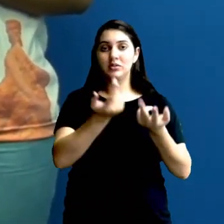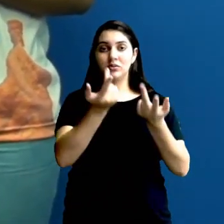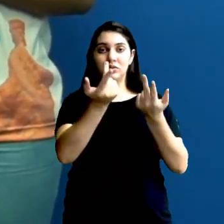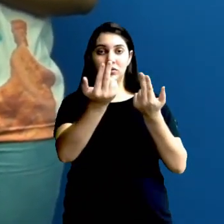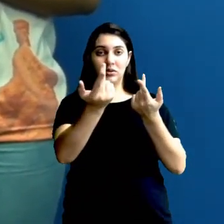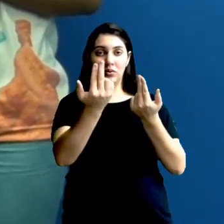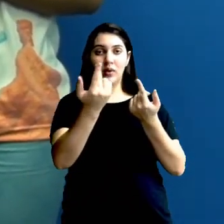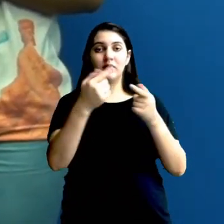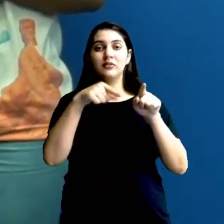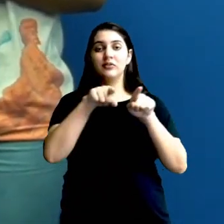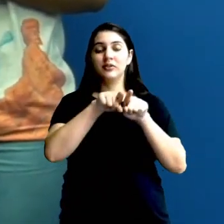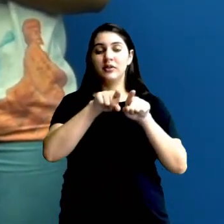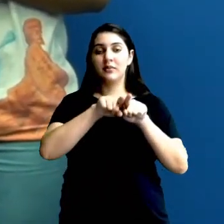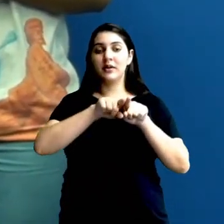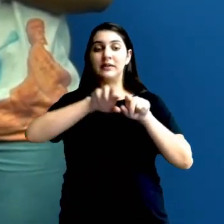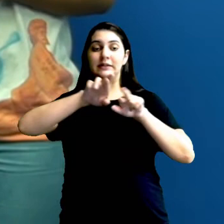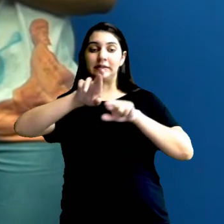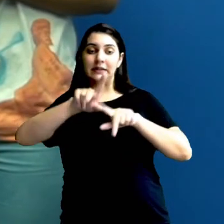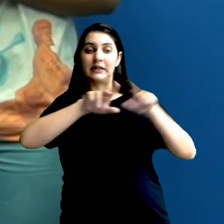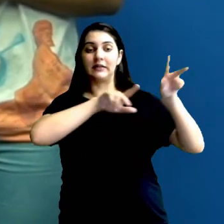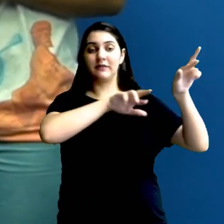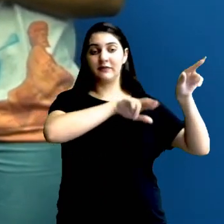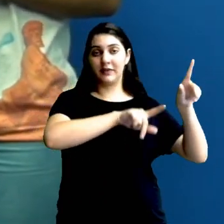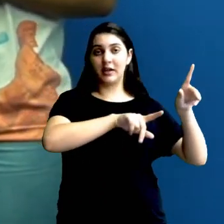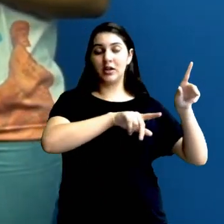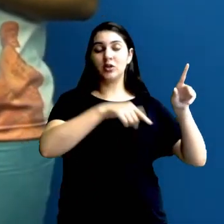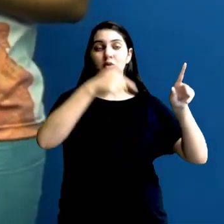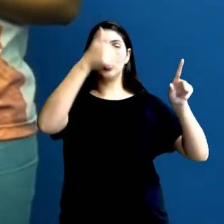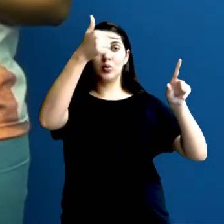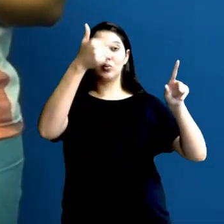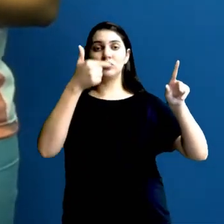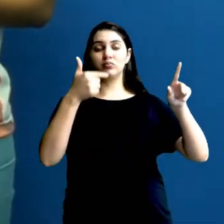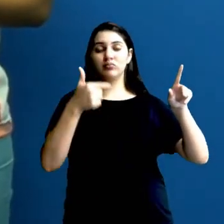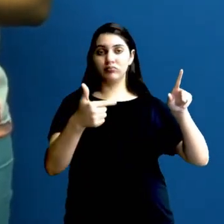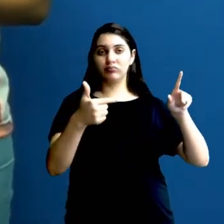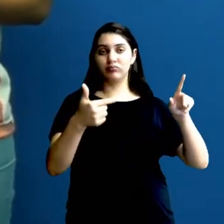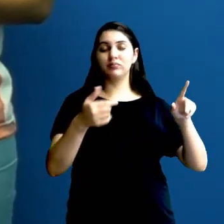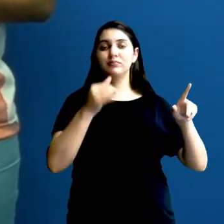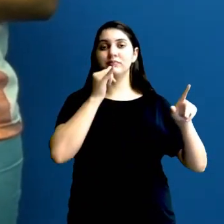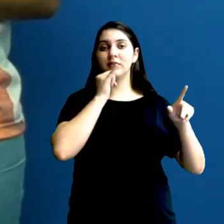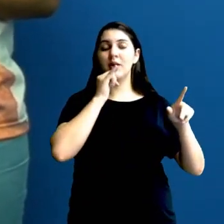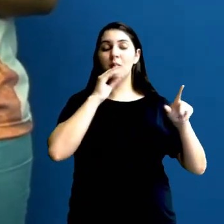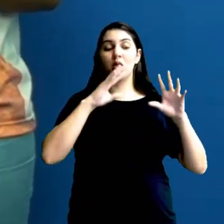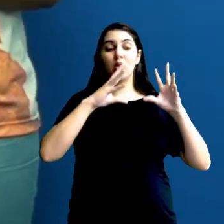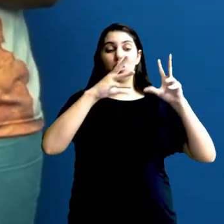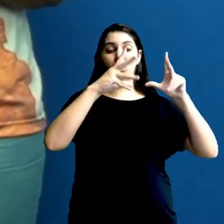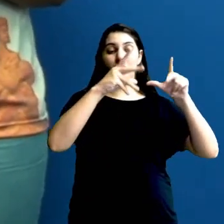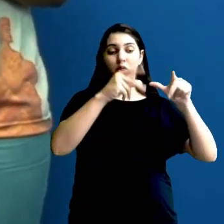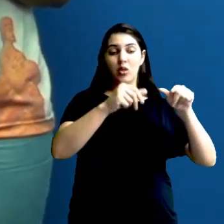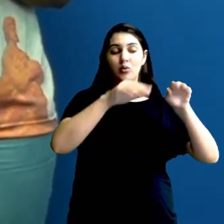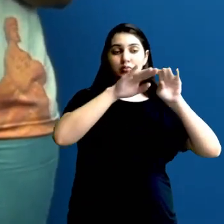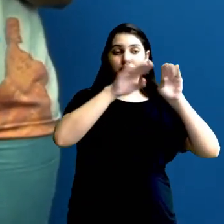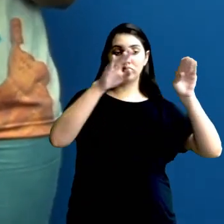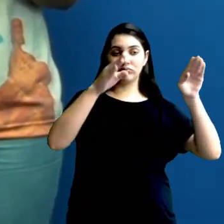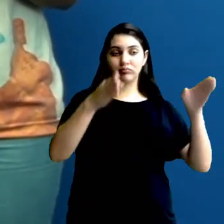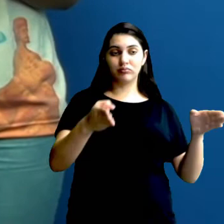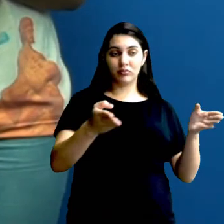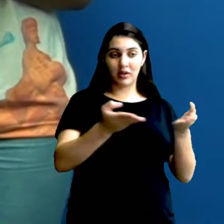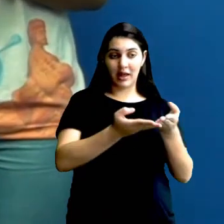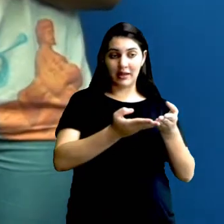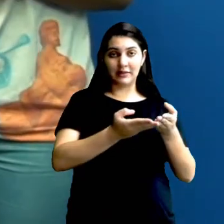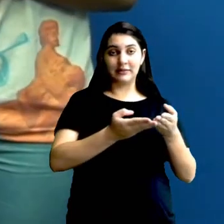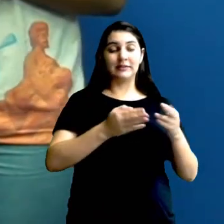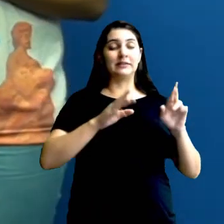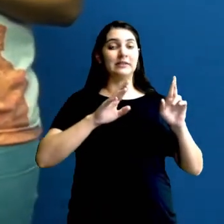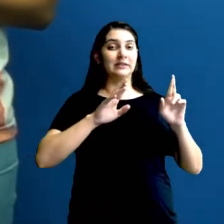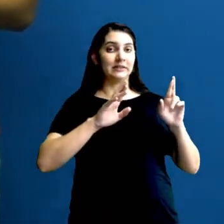e paralelos 2 a 2, certo? Então, todos os lados, eles têm que ser paralelos e